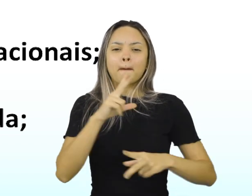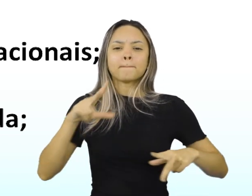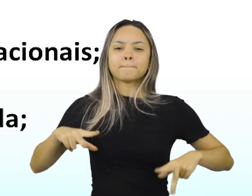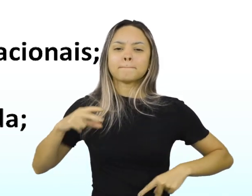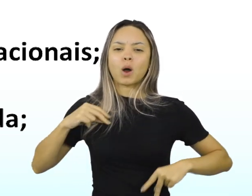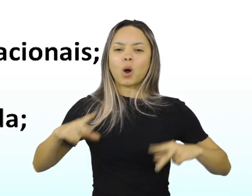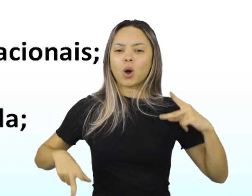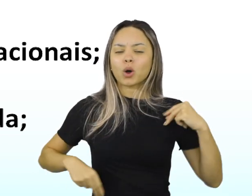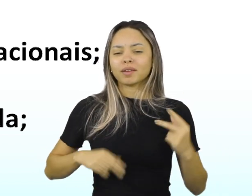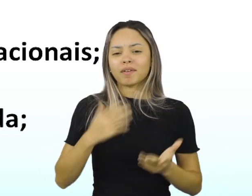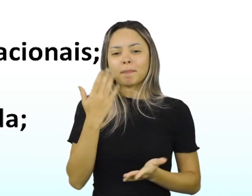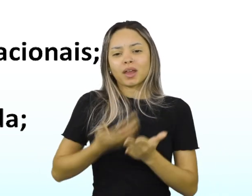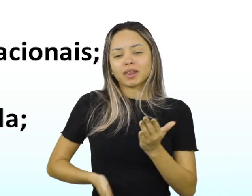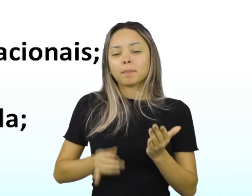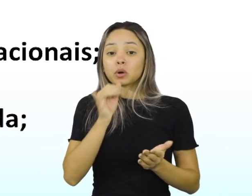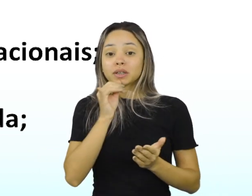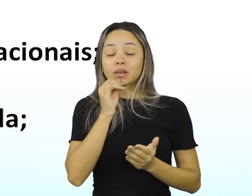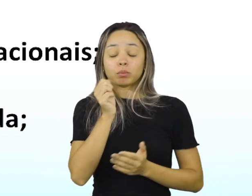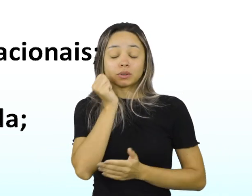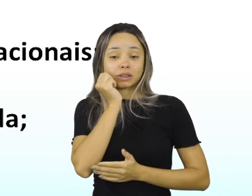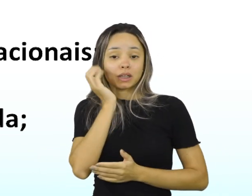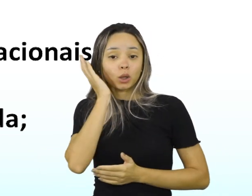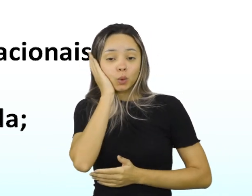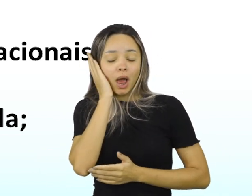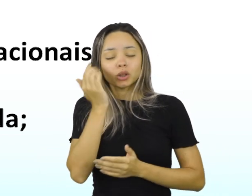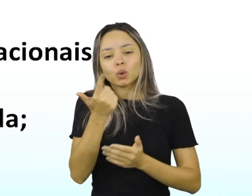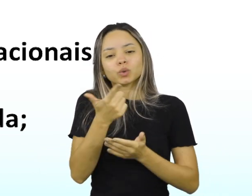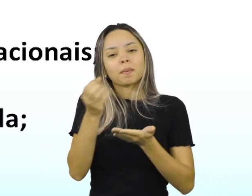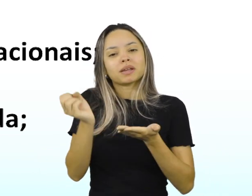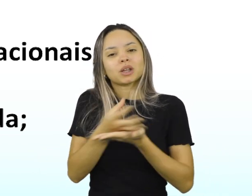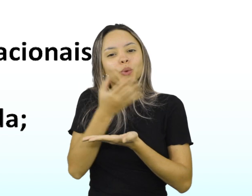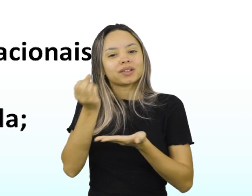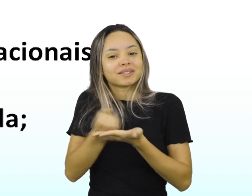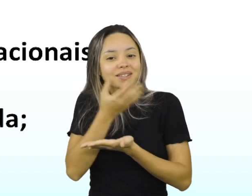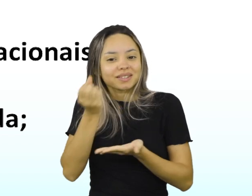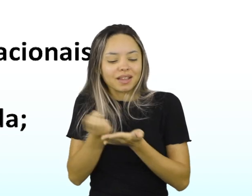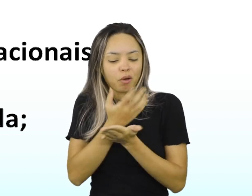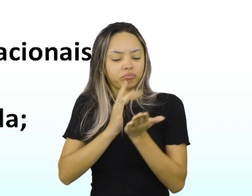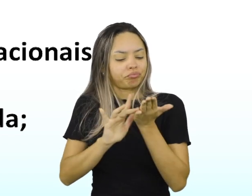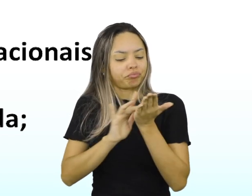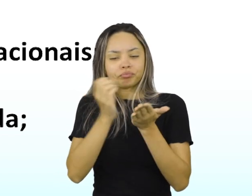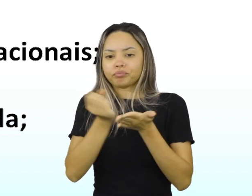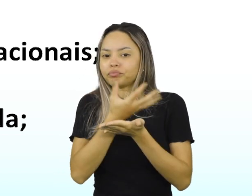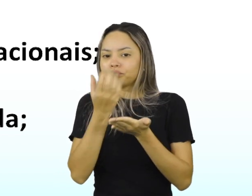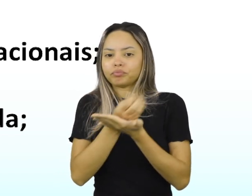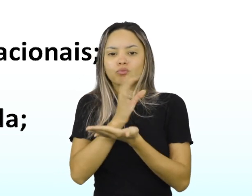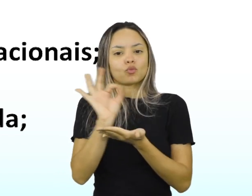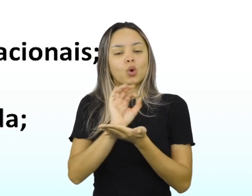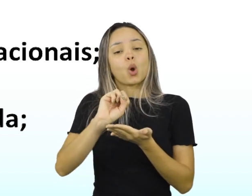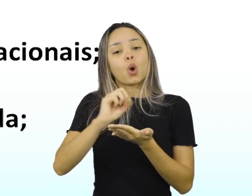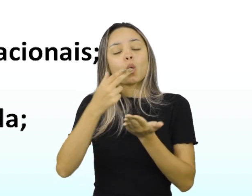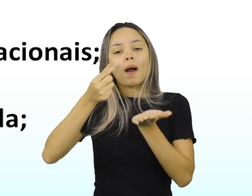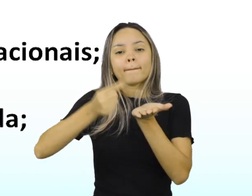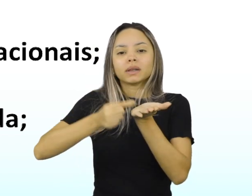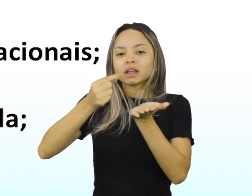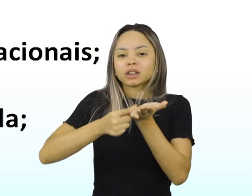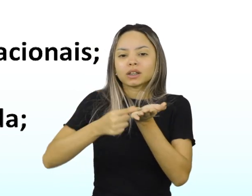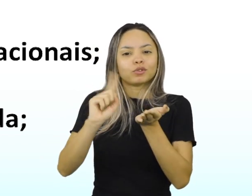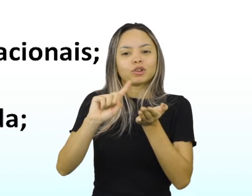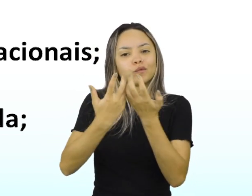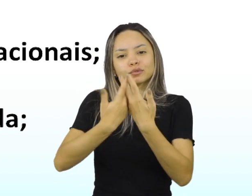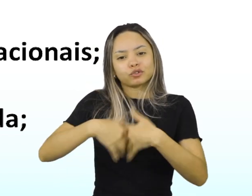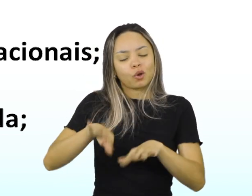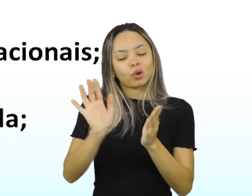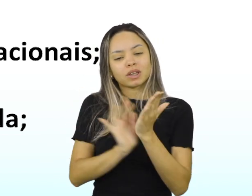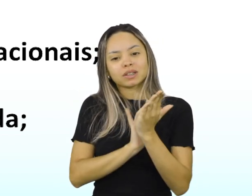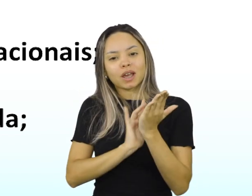ficar ultrapassado, né? Aquele celular que não instala mais uma atualização, é o aplicativo que não entra mais na